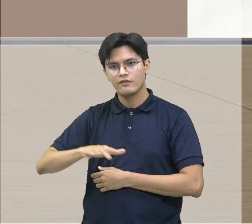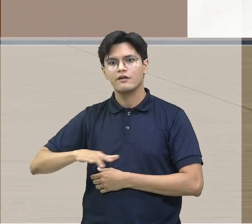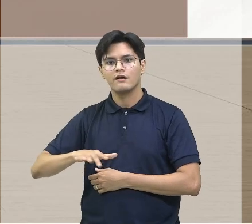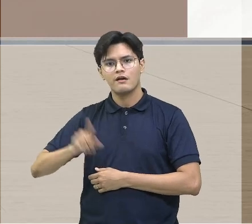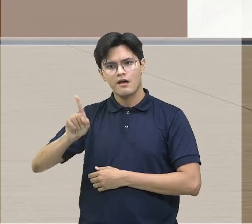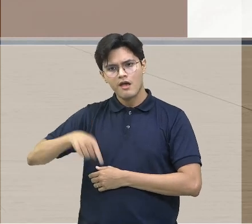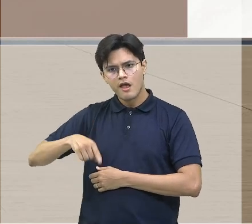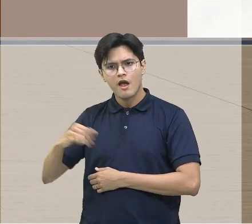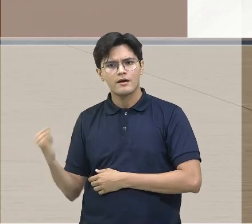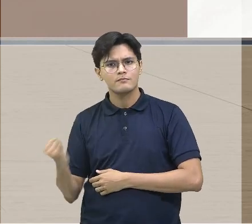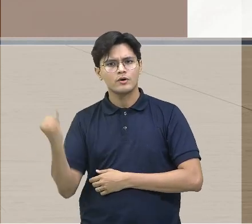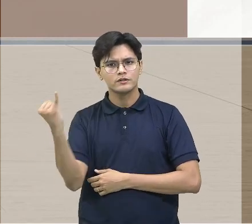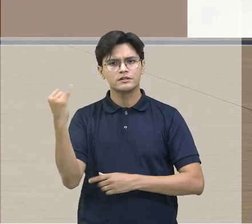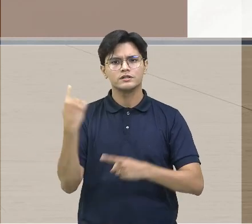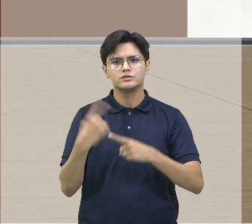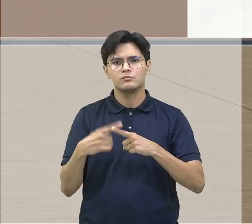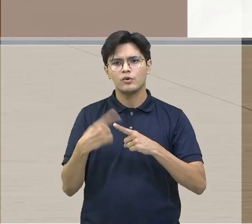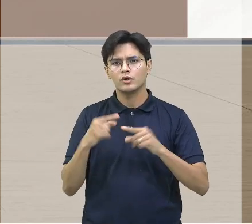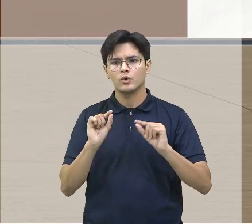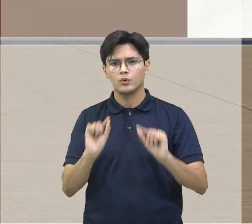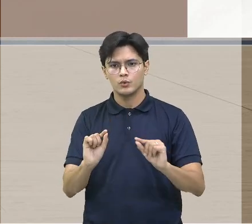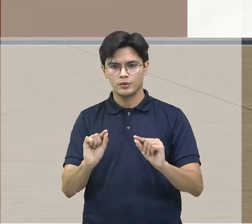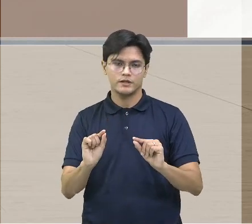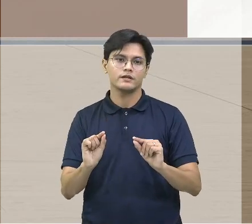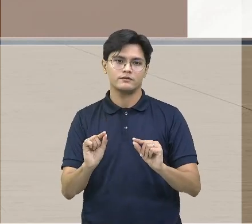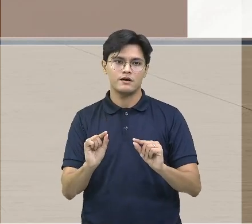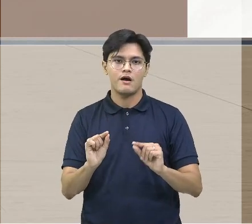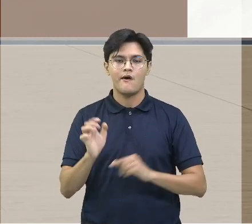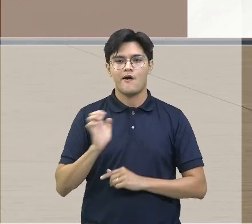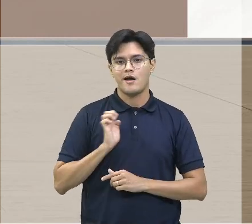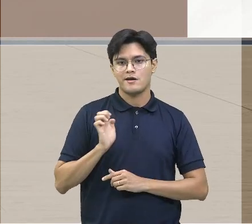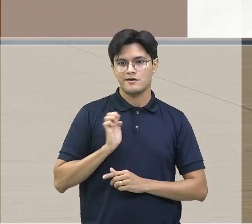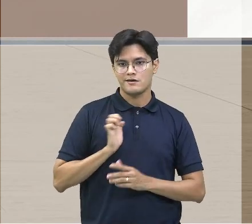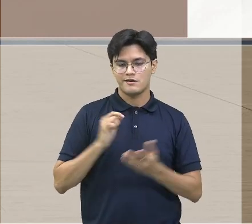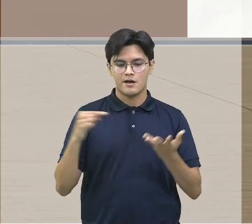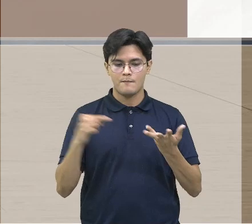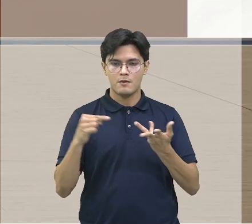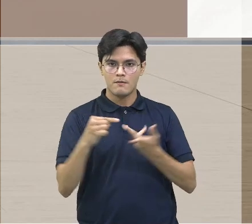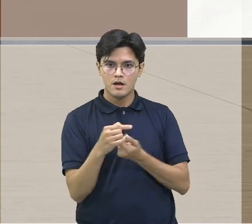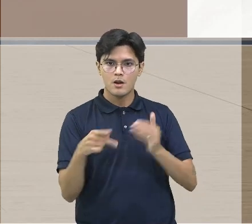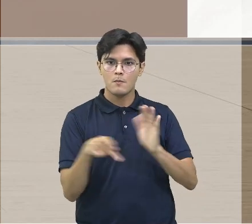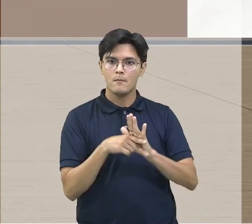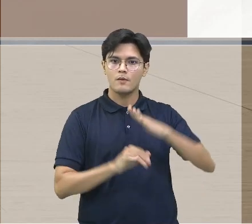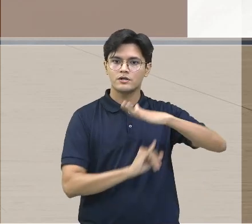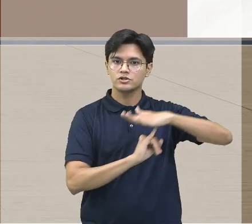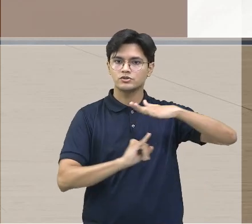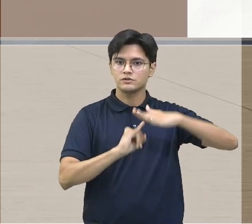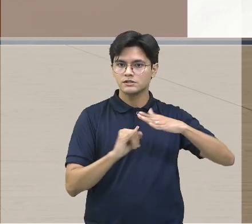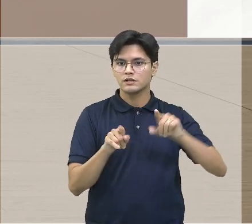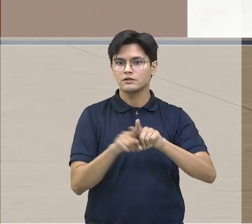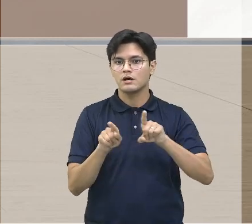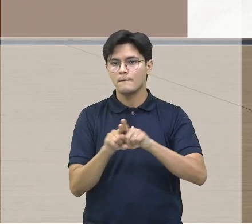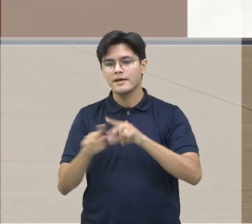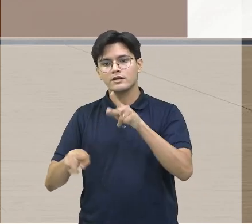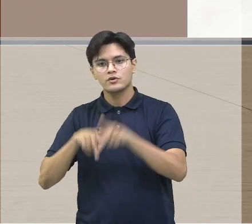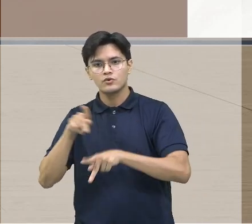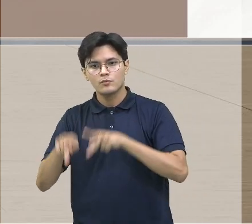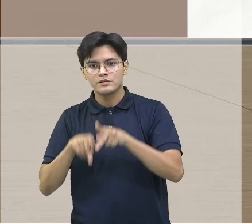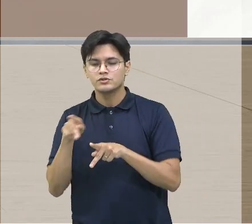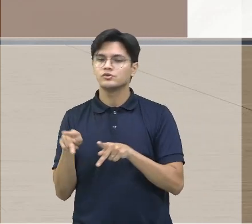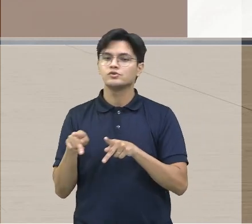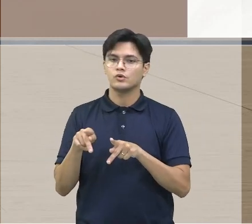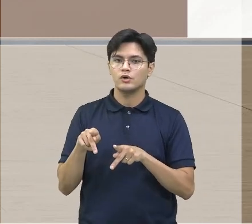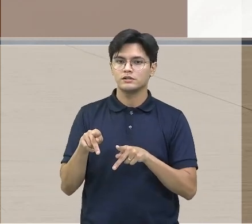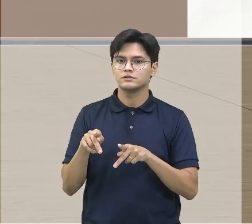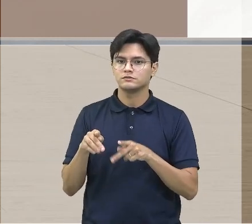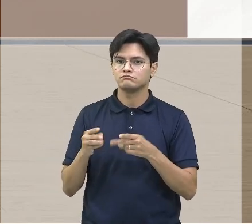tanta importância que a riqueza de instituições e de pessoas era medida de acordo com a quantidade de terras